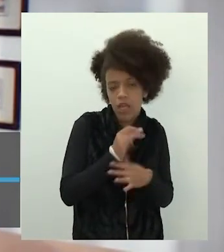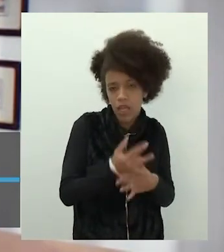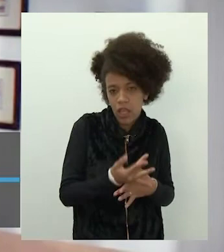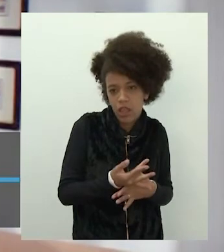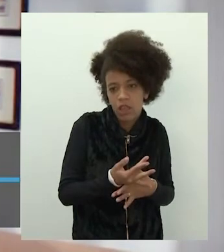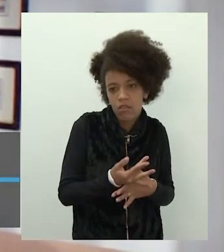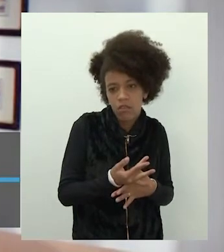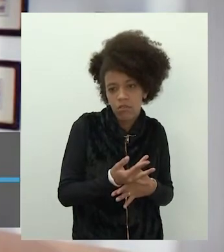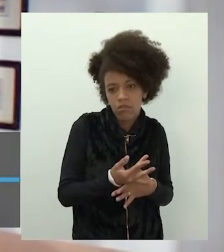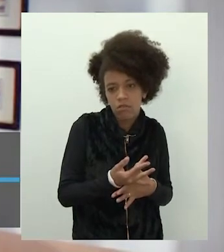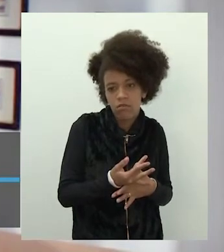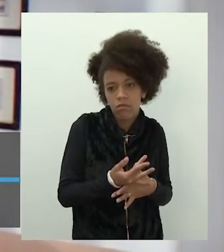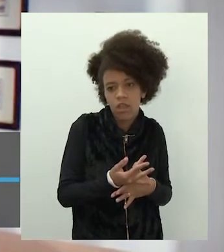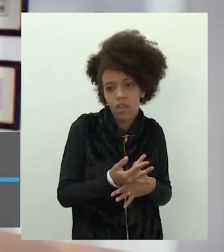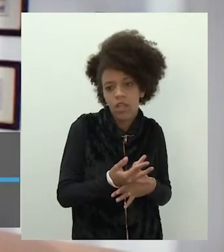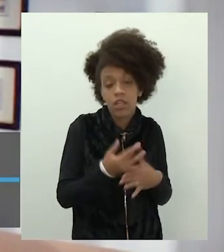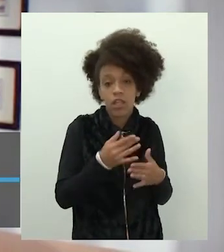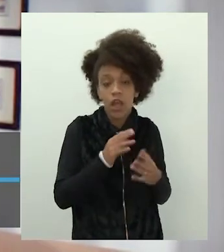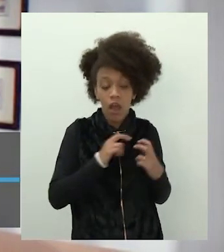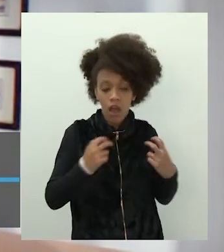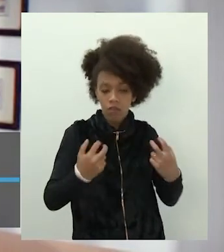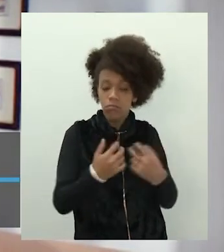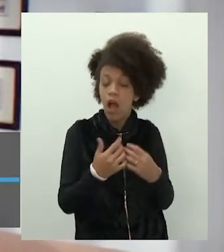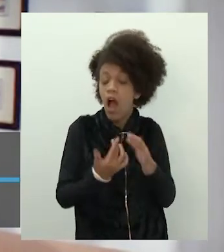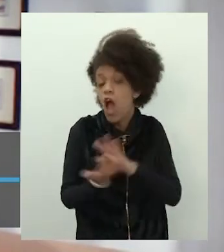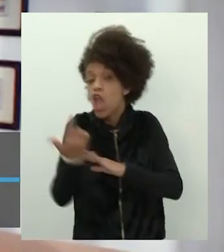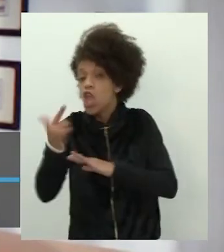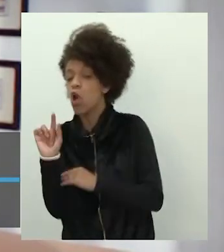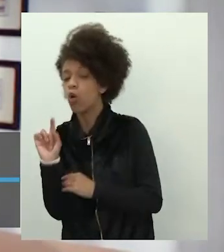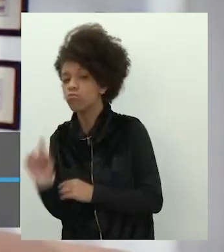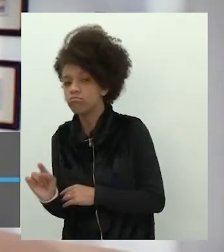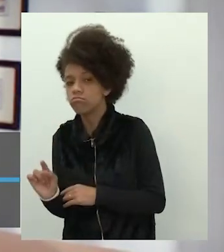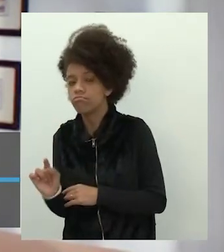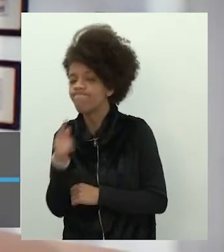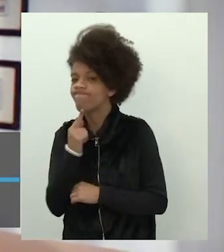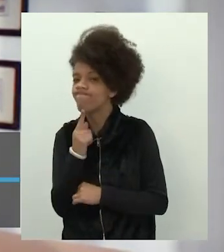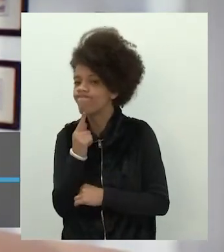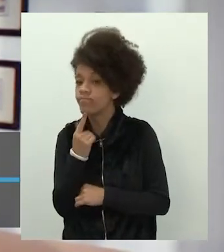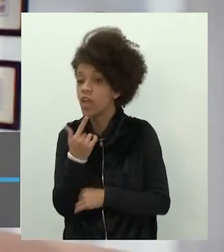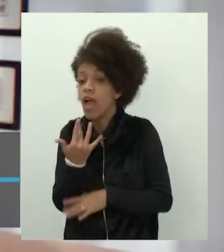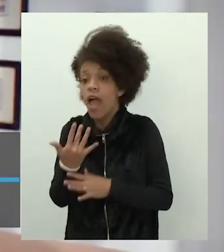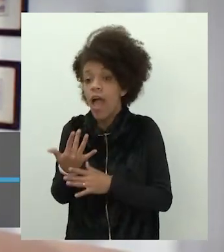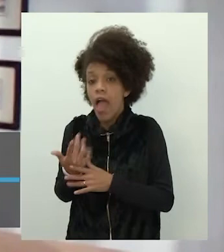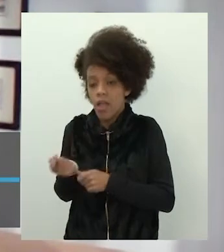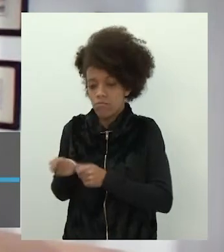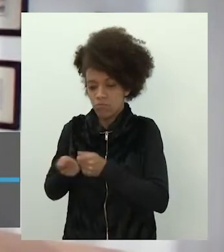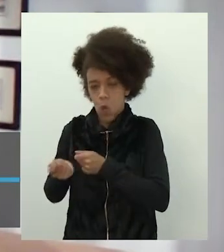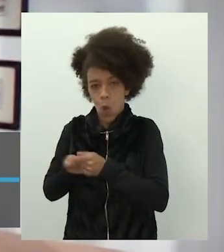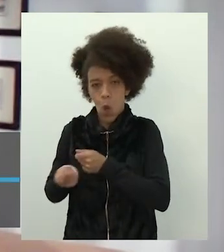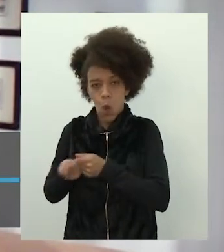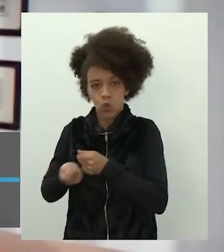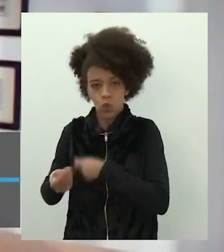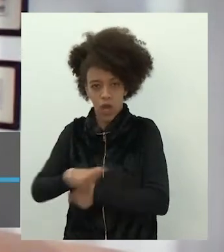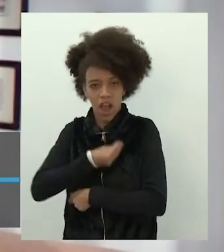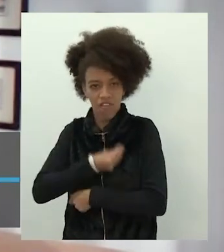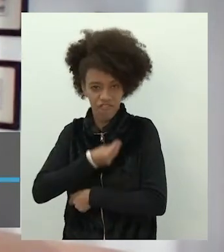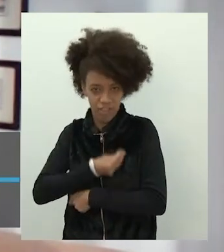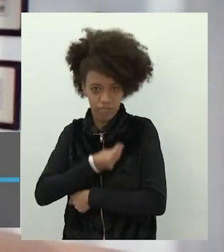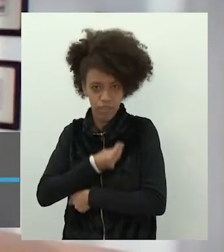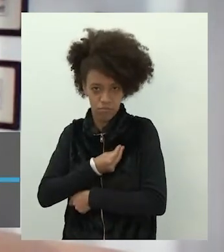dos idosos que estão à nossa volta. Outra coisa é restringir ou